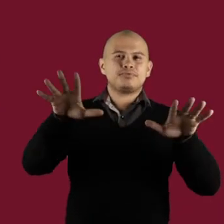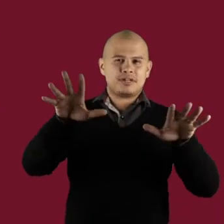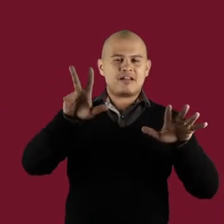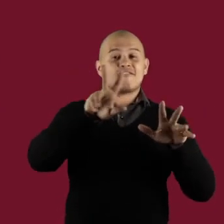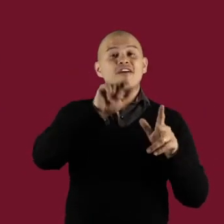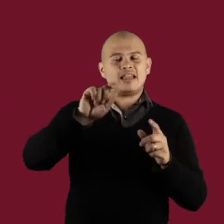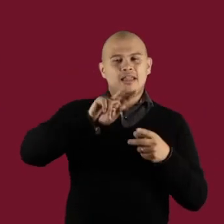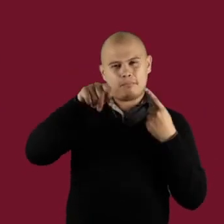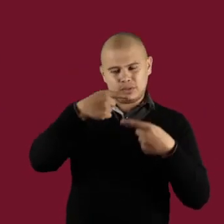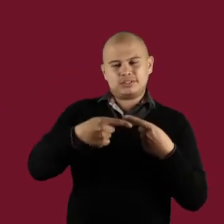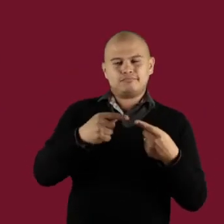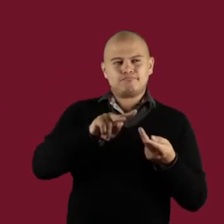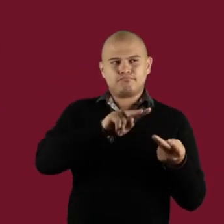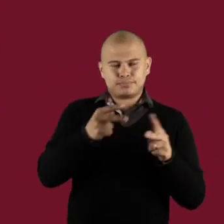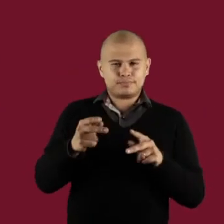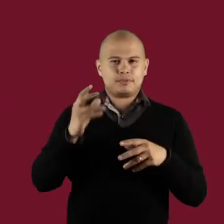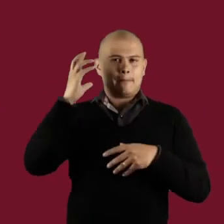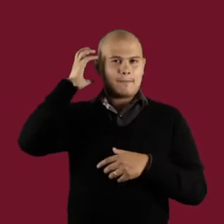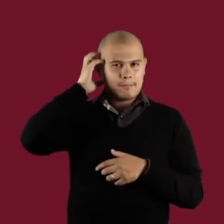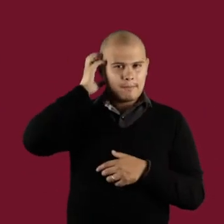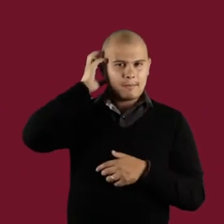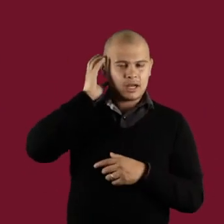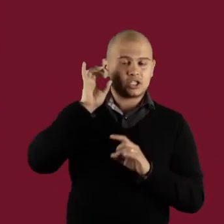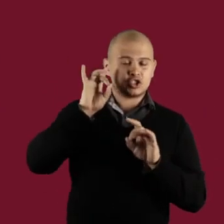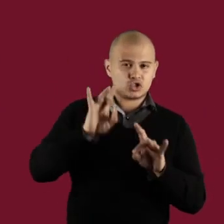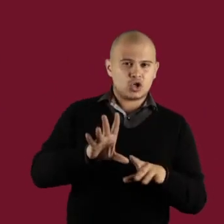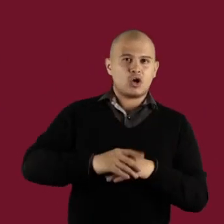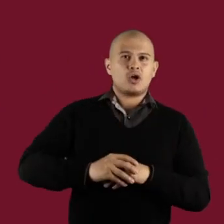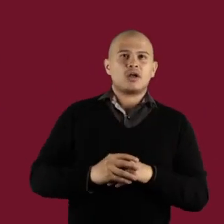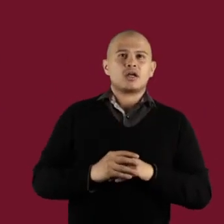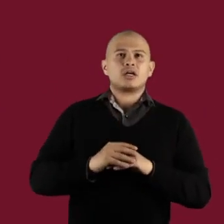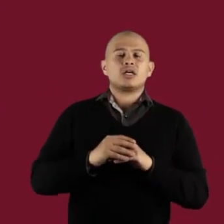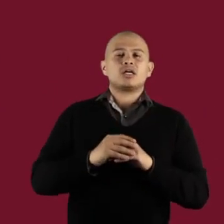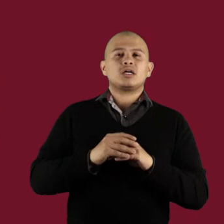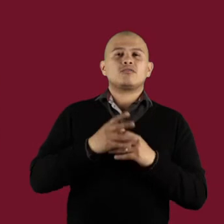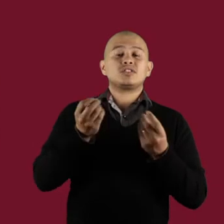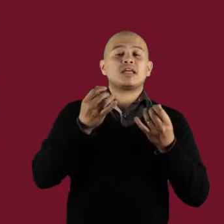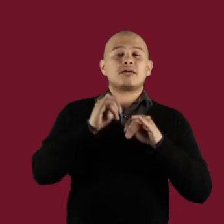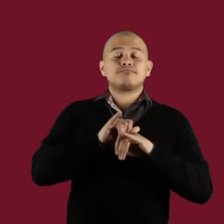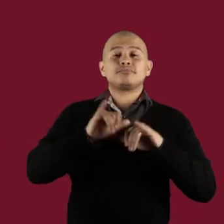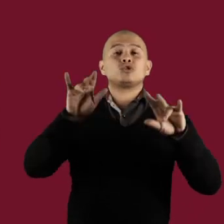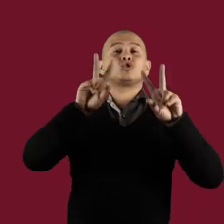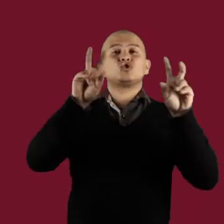transformado num podcast, sobre o Dia Mundial da Língua Portuguesa.